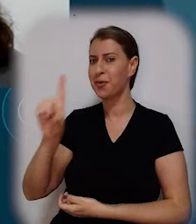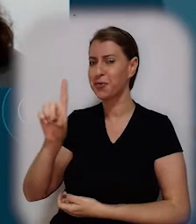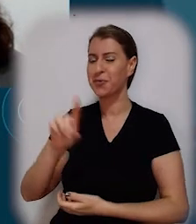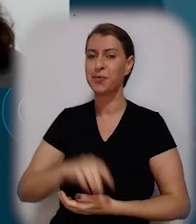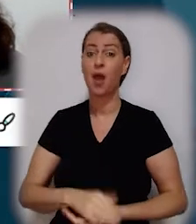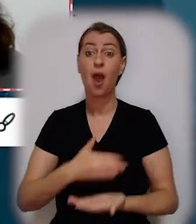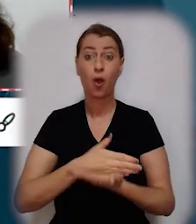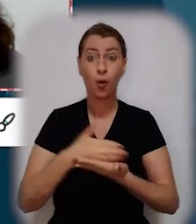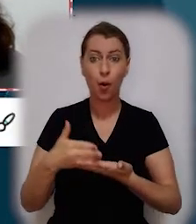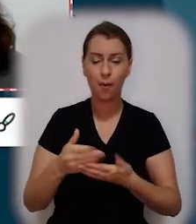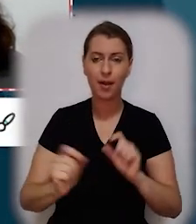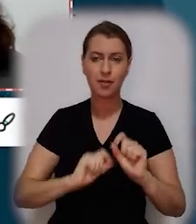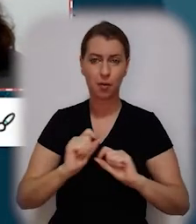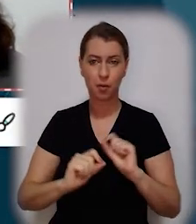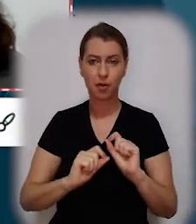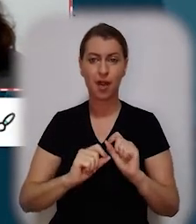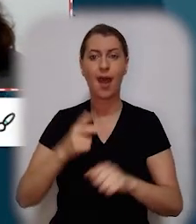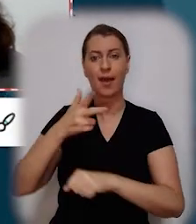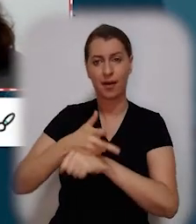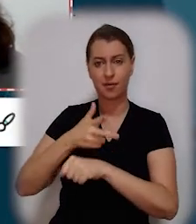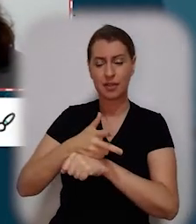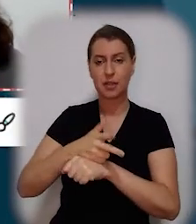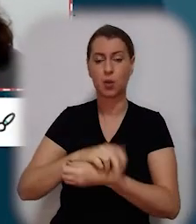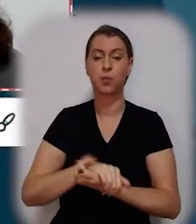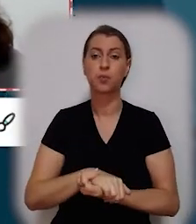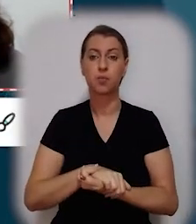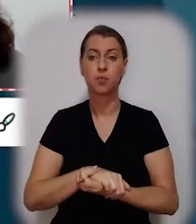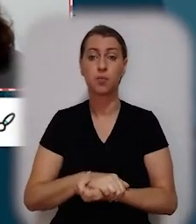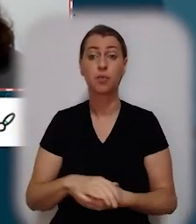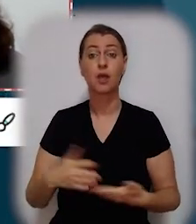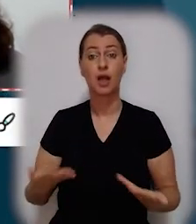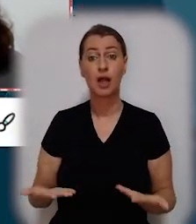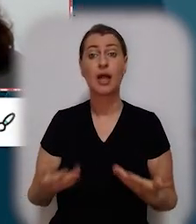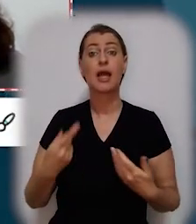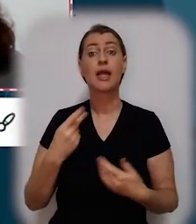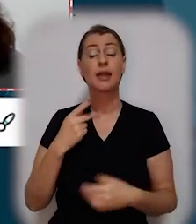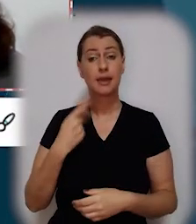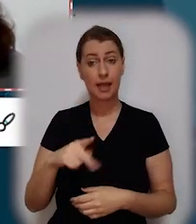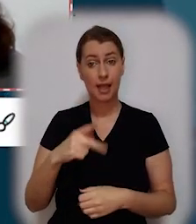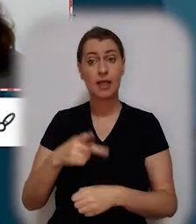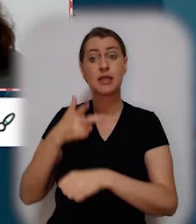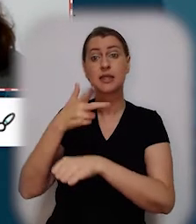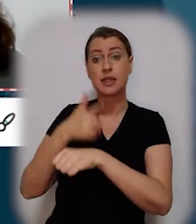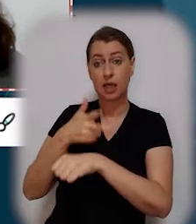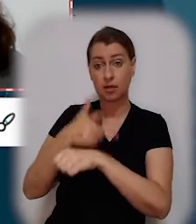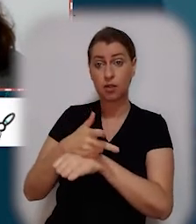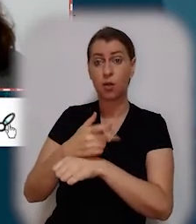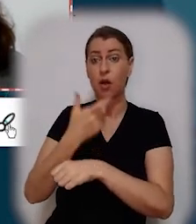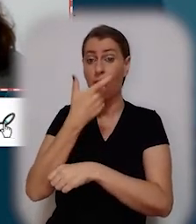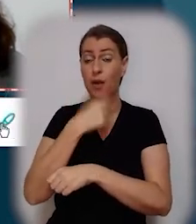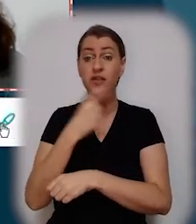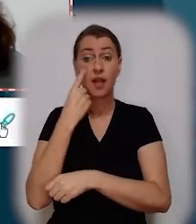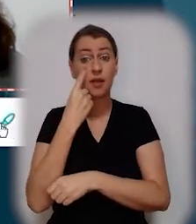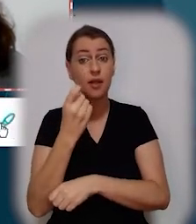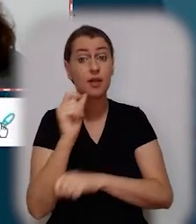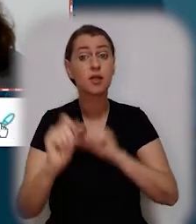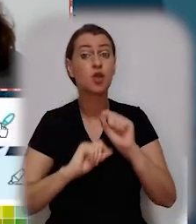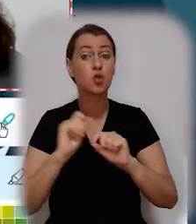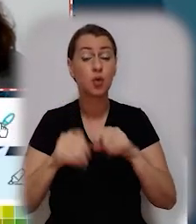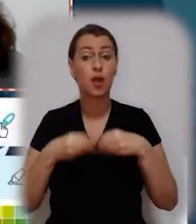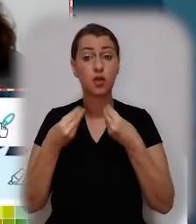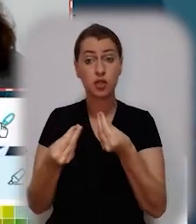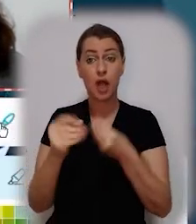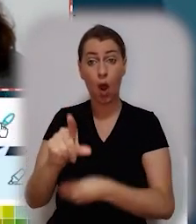1, inicia então a gravação. Desse gravador eu achei muito interessante também que ele dá